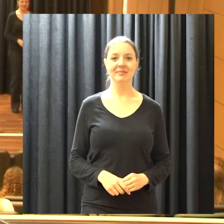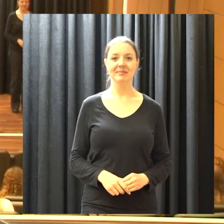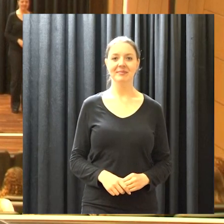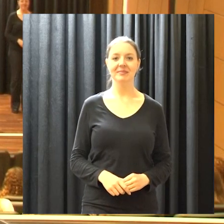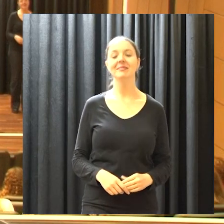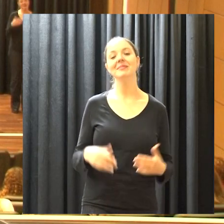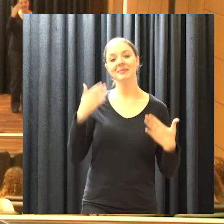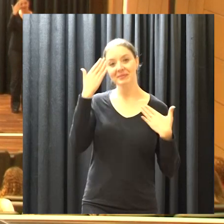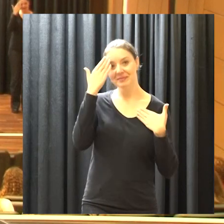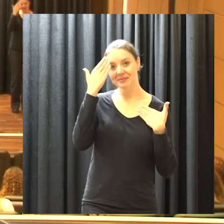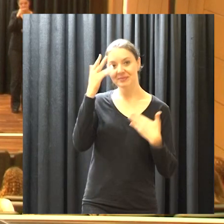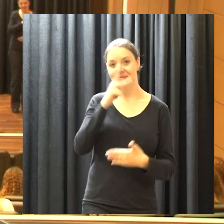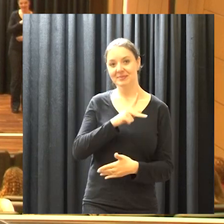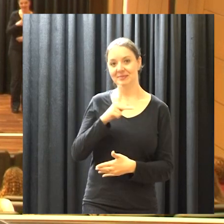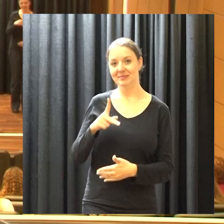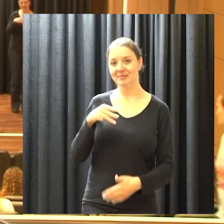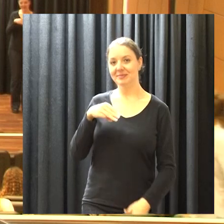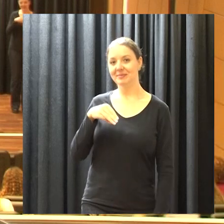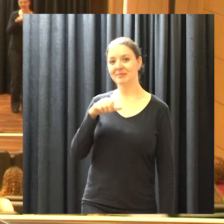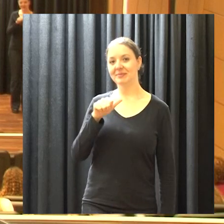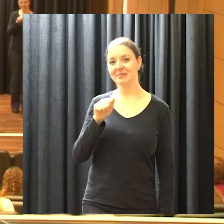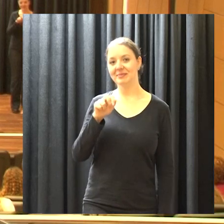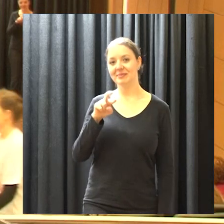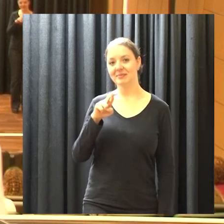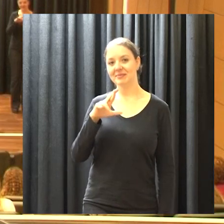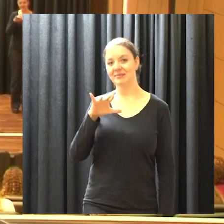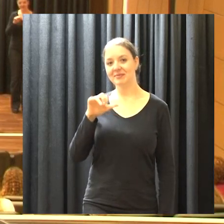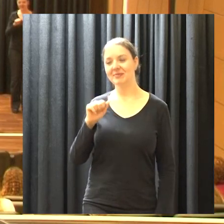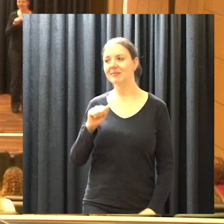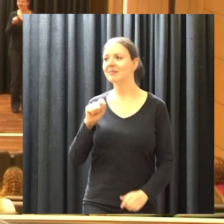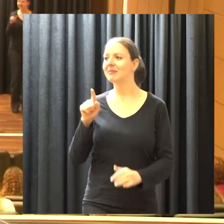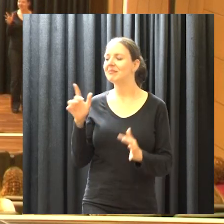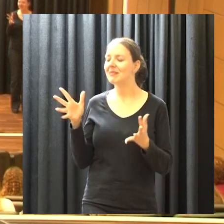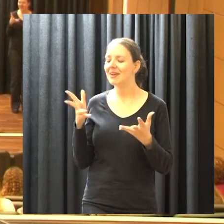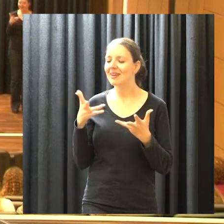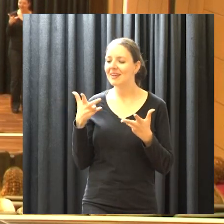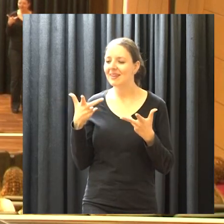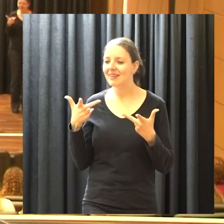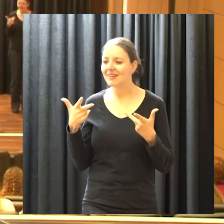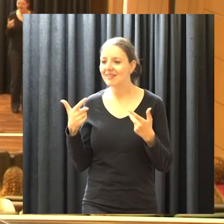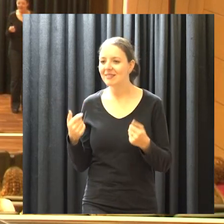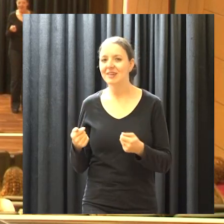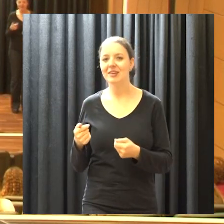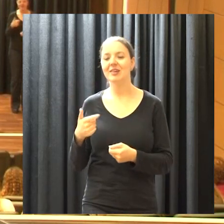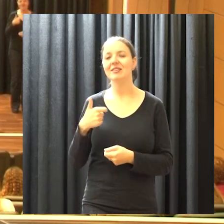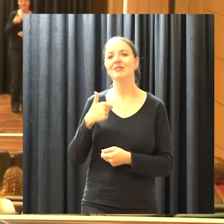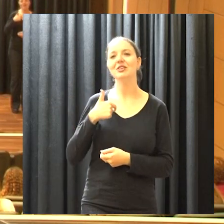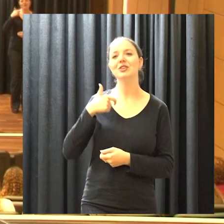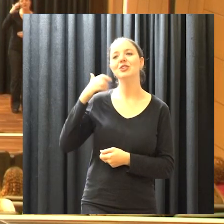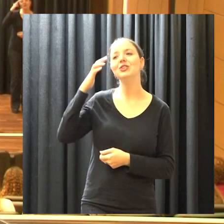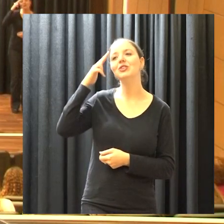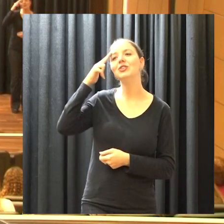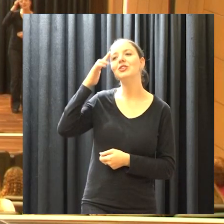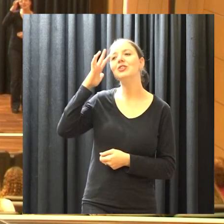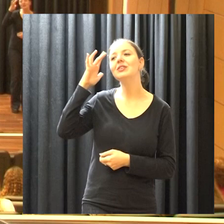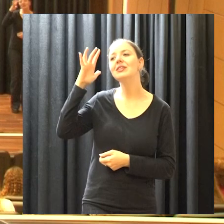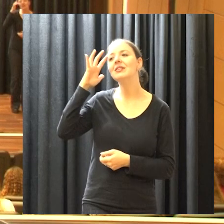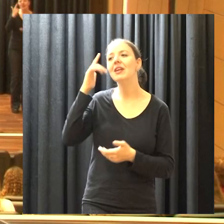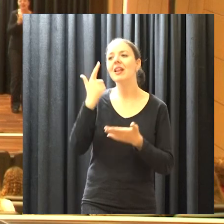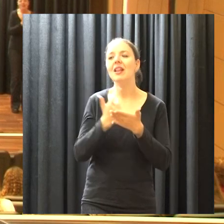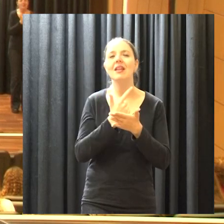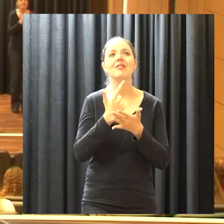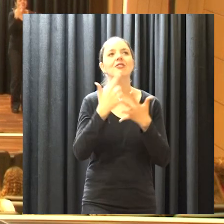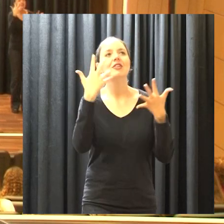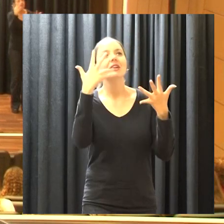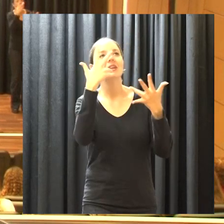Obrigada, professora Márcia. Maravilhosa, não tem nem o que descrever. Eu fiquei aqui sonhando, que livro lindo, que